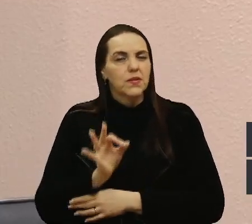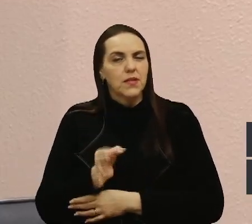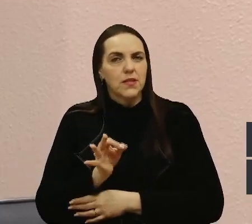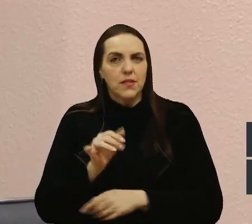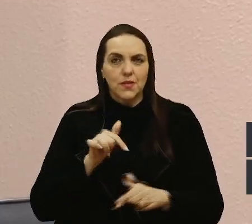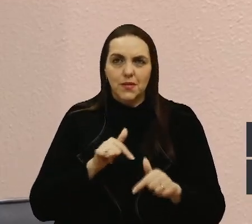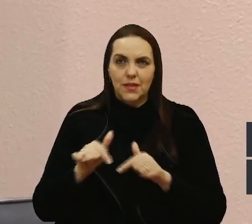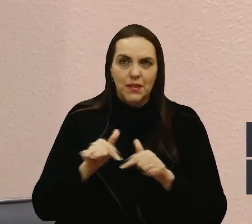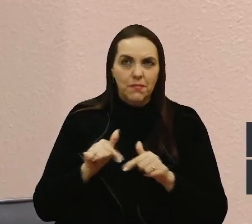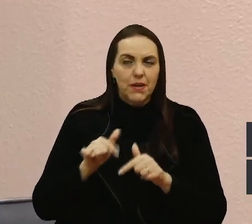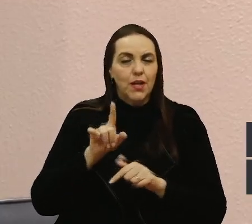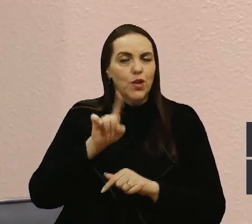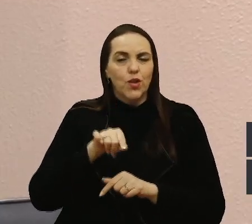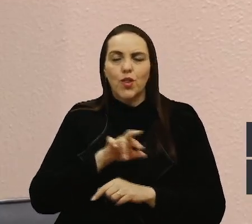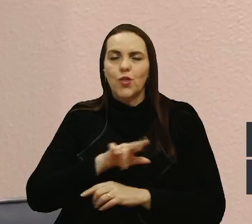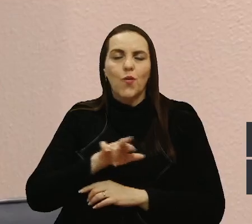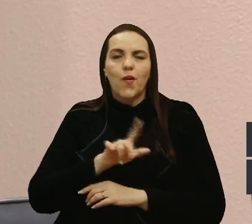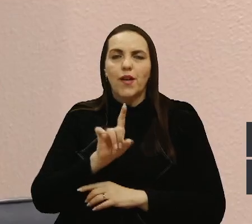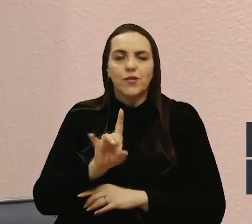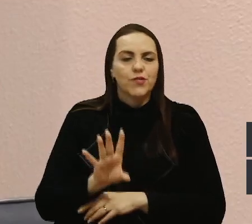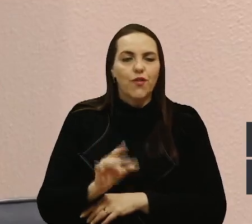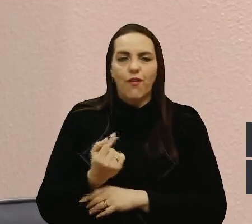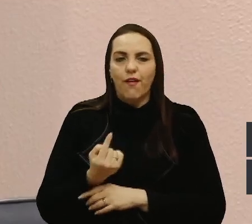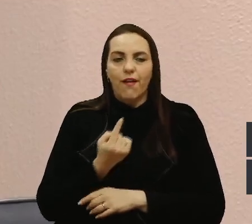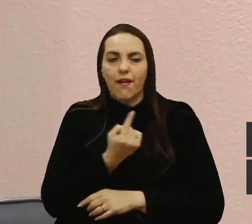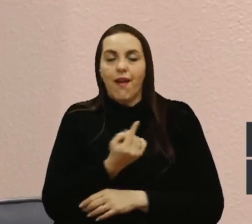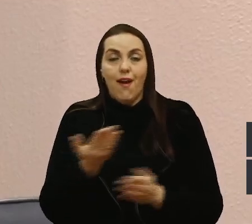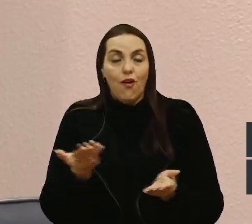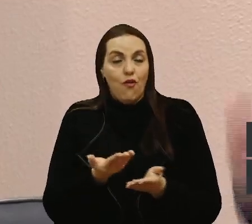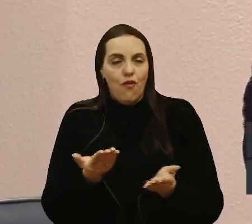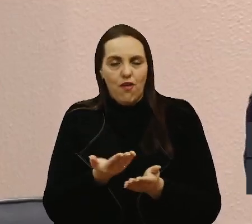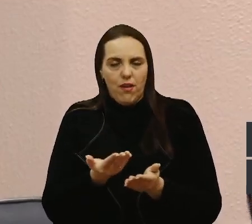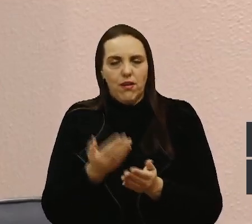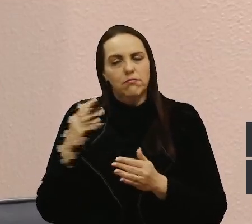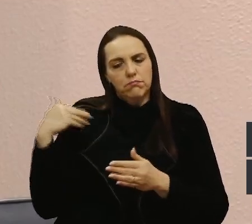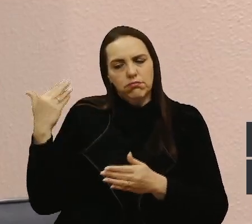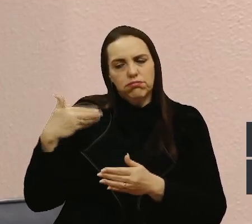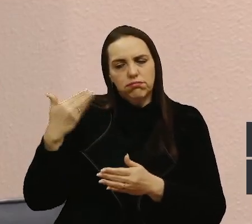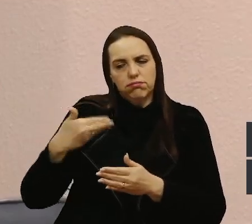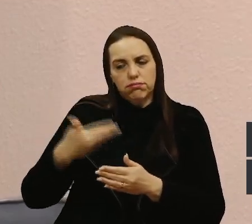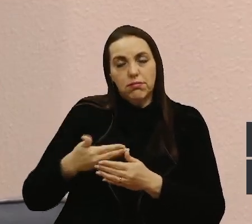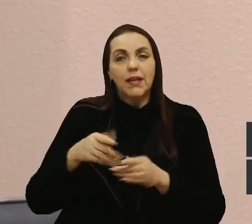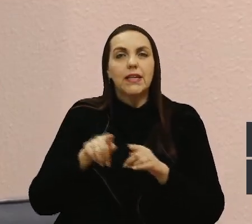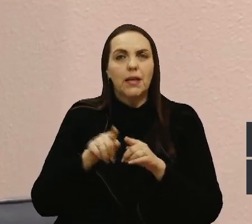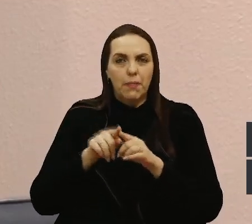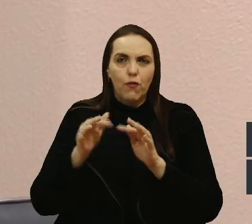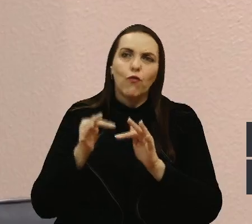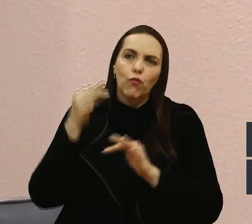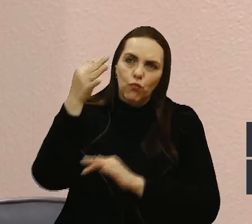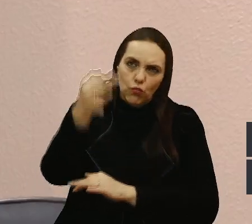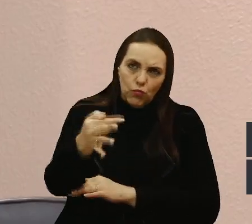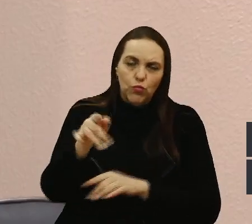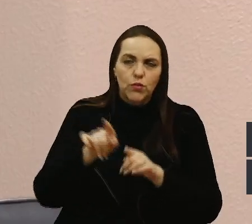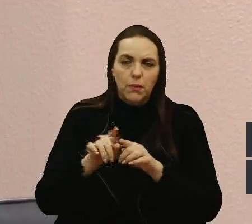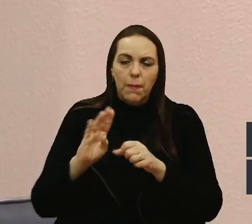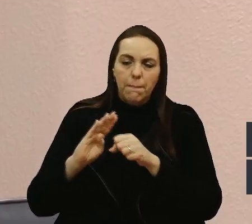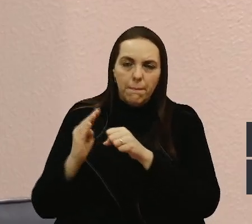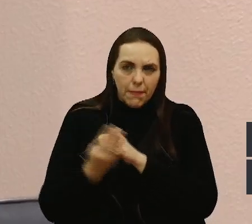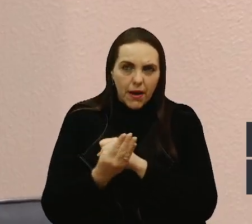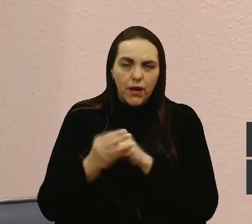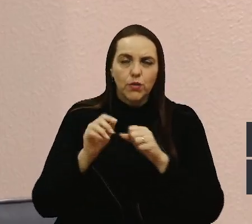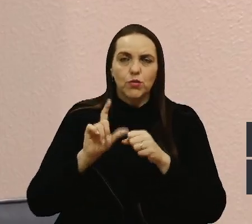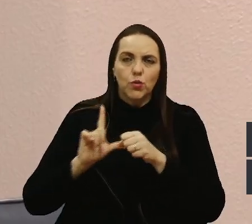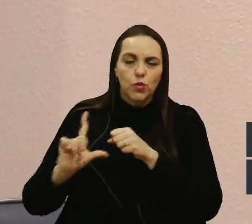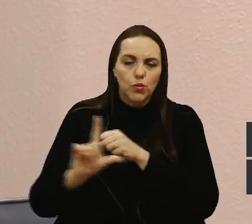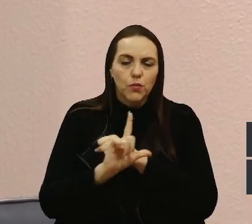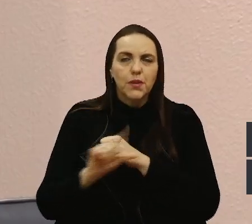trabalho ele não está sendo feito só agora, mas vai se estender muito mais aí por diversos bairros, loteamentos de nossa cidade.